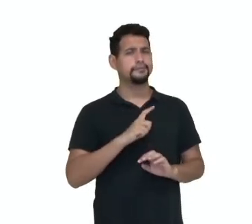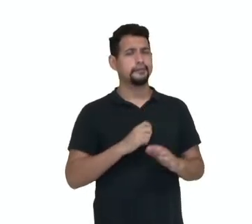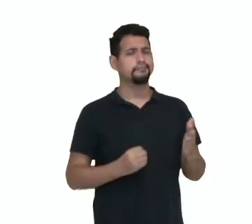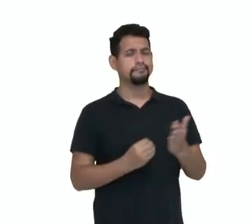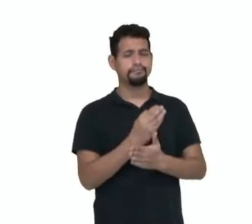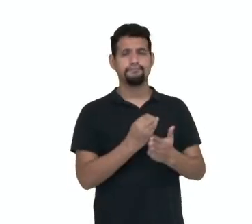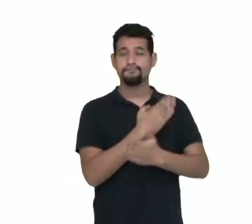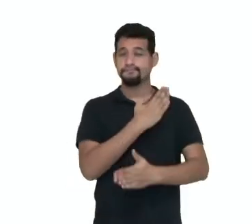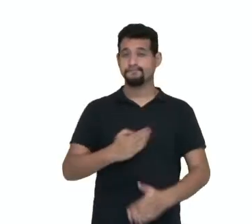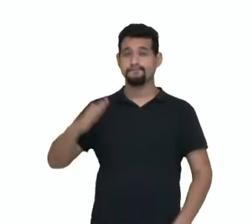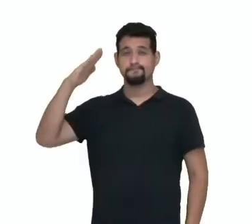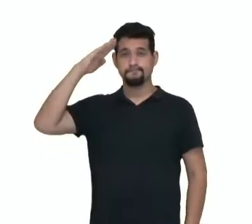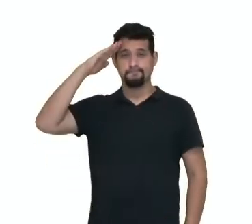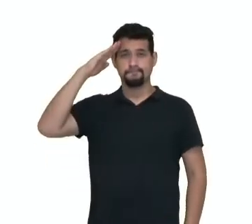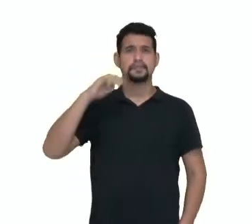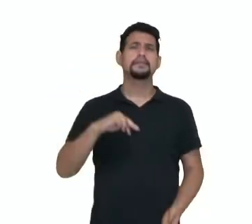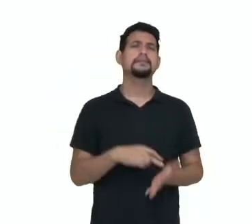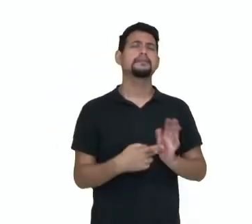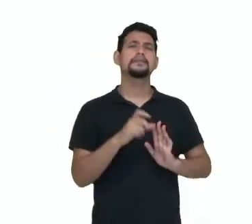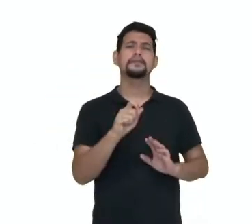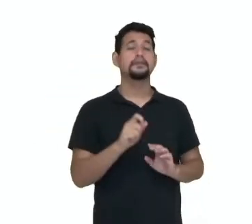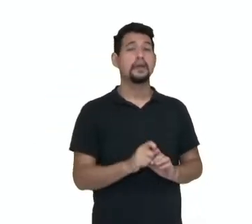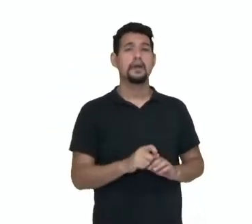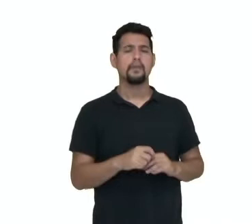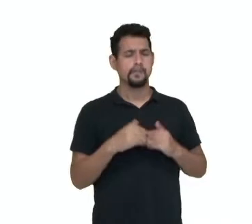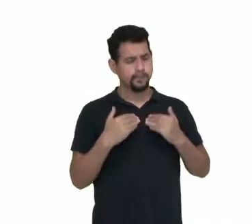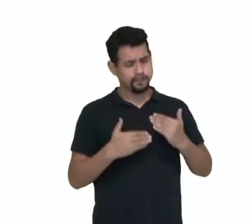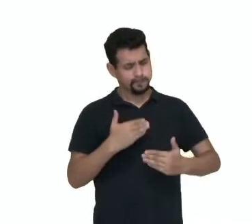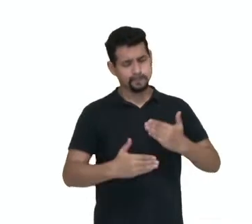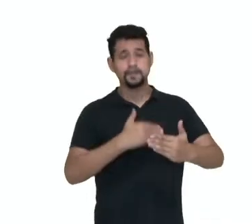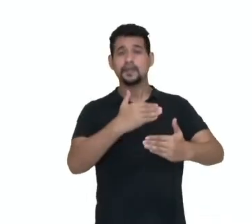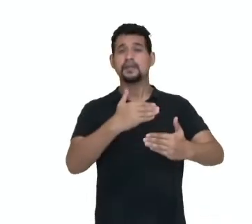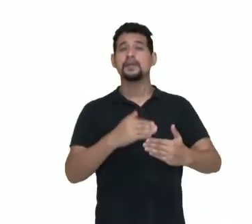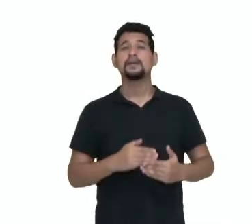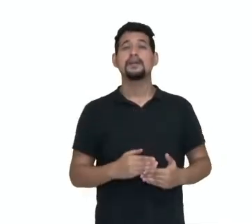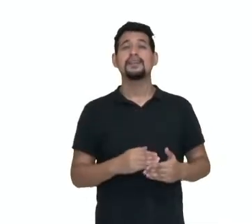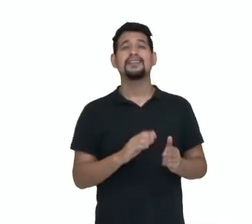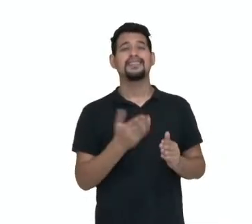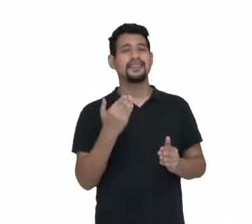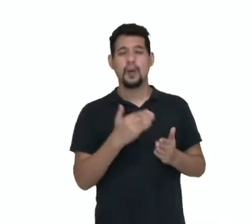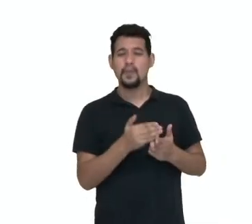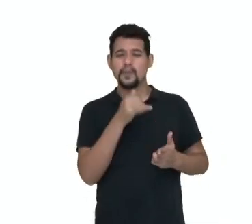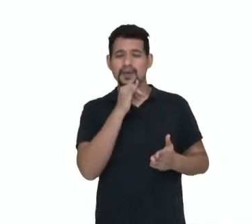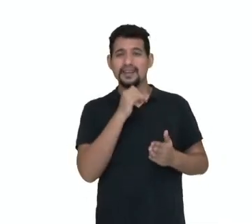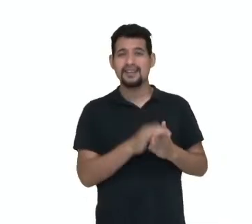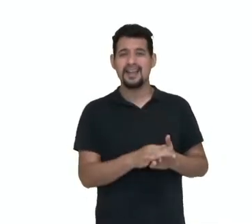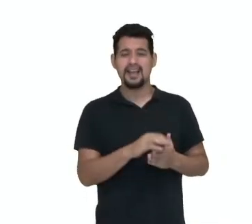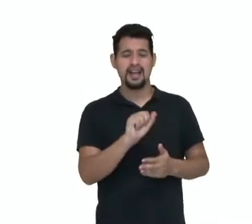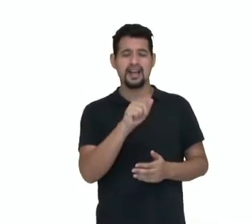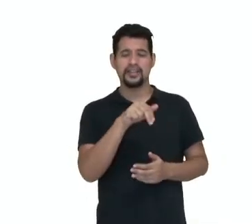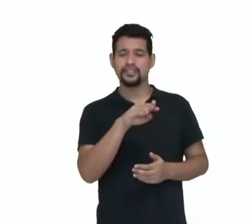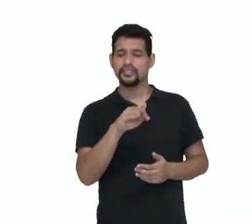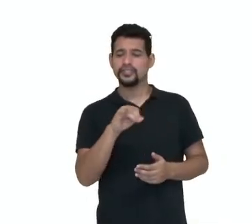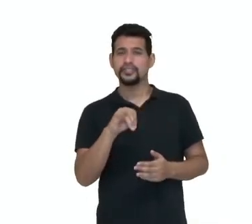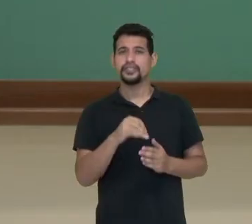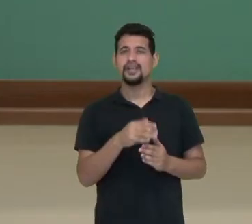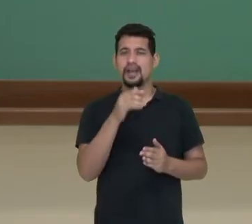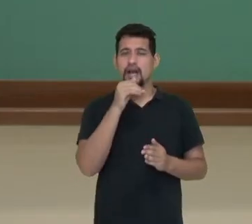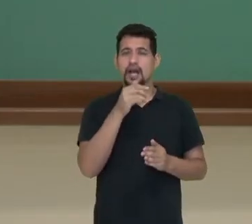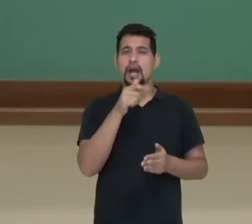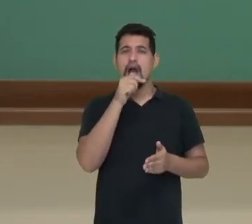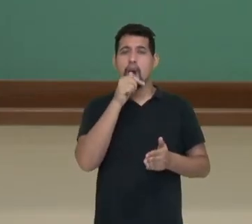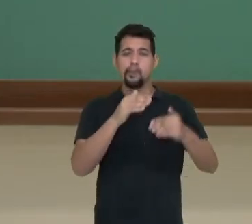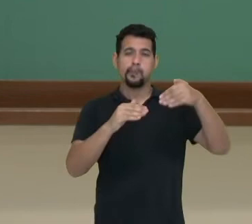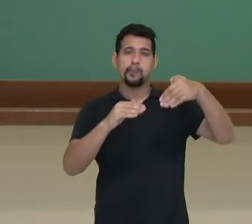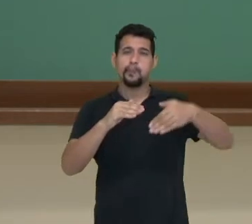Marinha, ela participou ativamente, principalmente da guerra anti-submarina. Foi uma estratégia que alemães e italianos